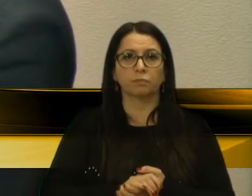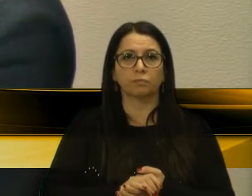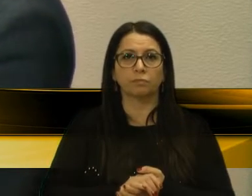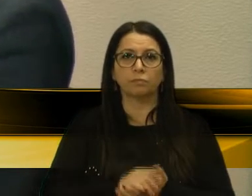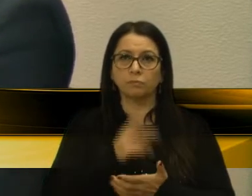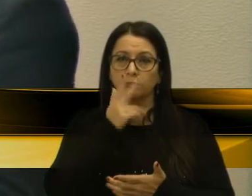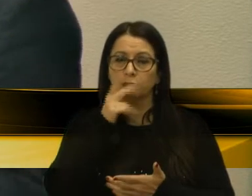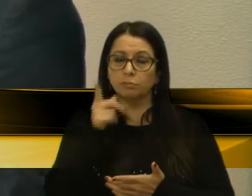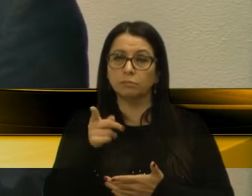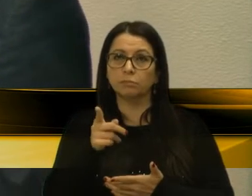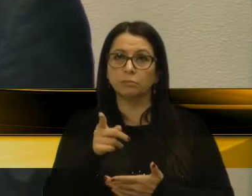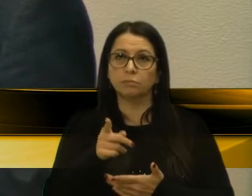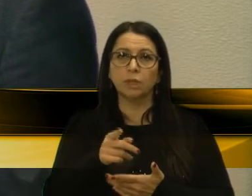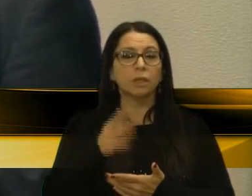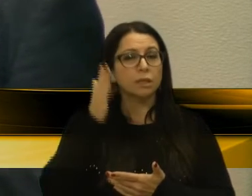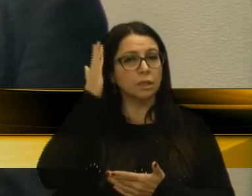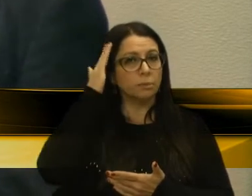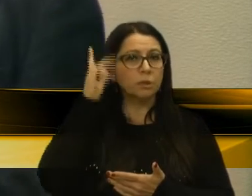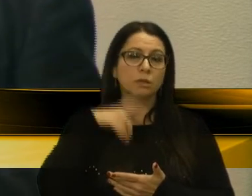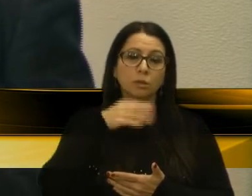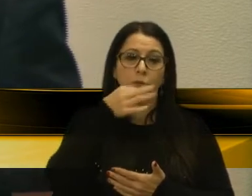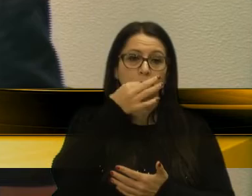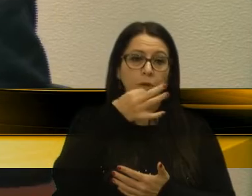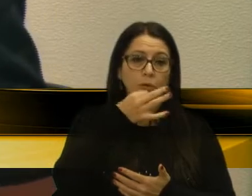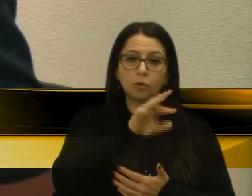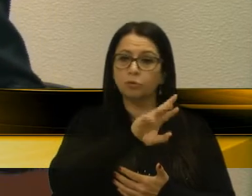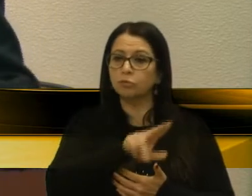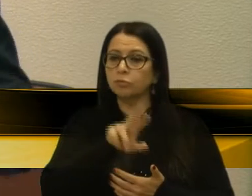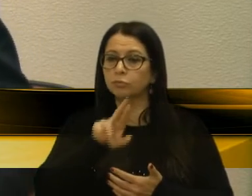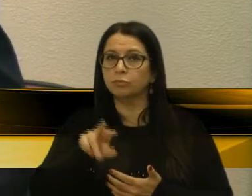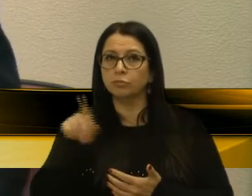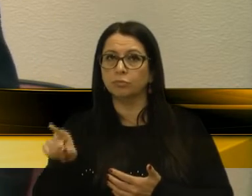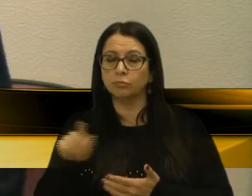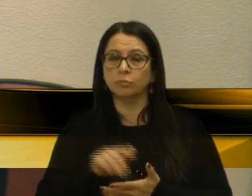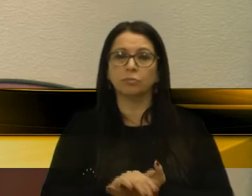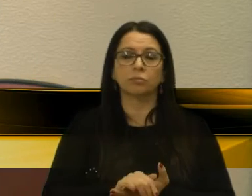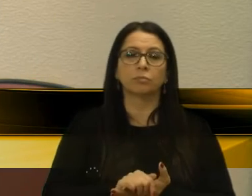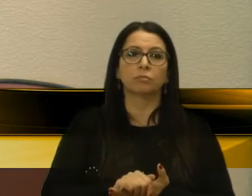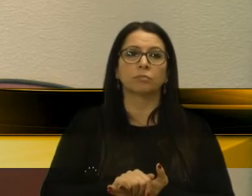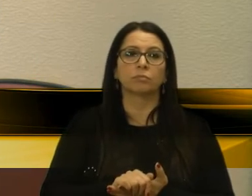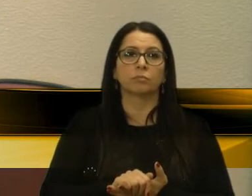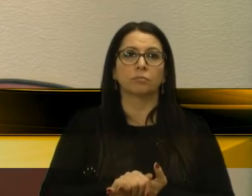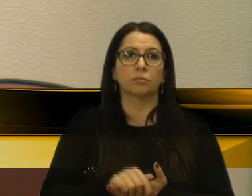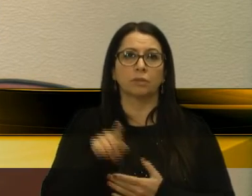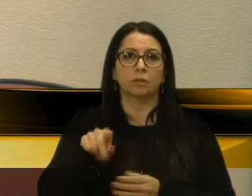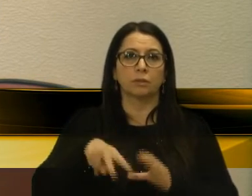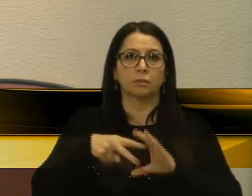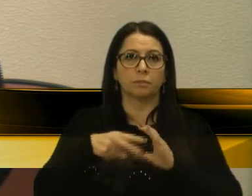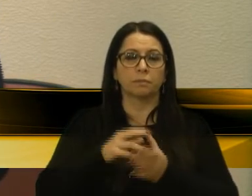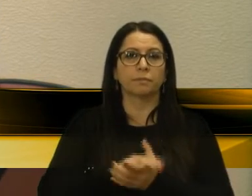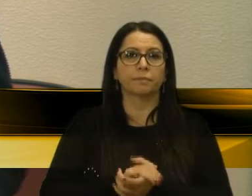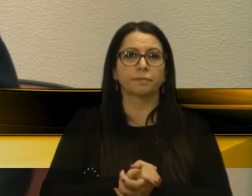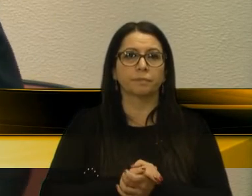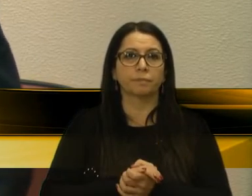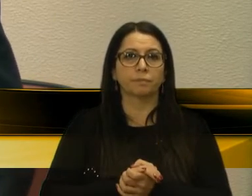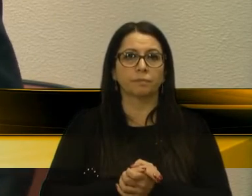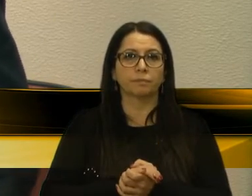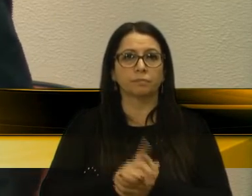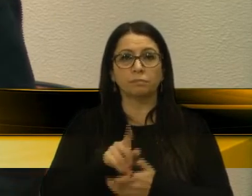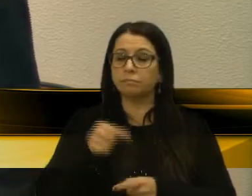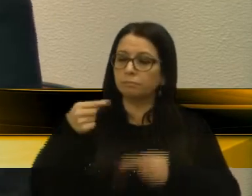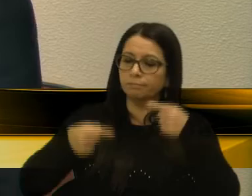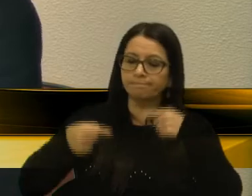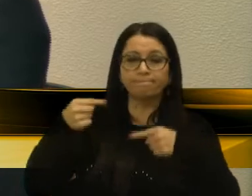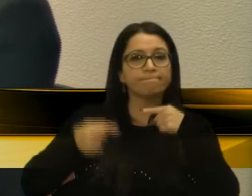essa, mesmo sabendo que temos opiniões diferentes aqui na nossa Câmara de Vereadores, e é um debate